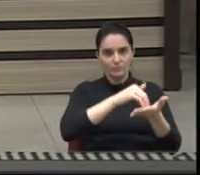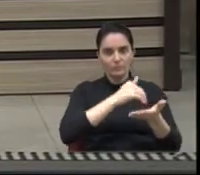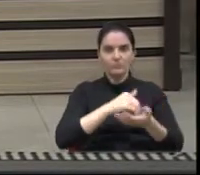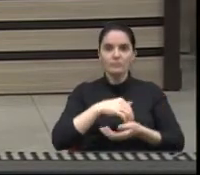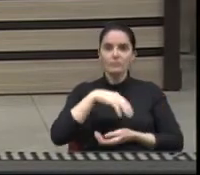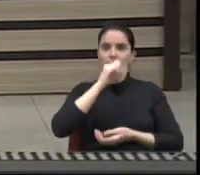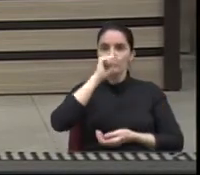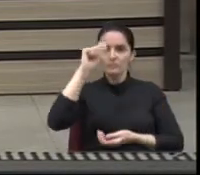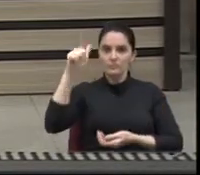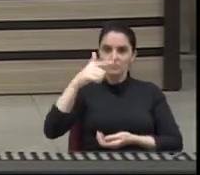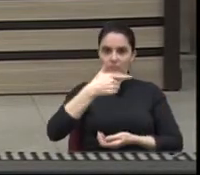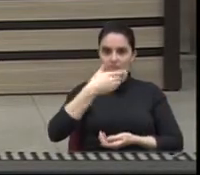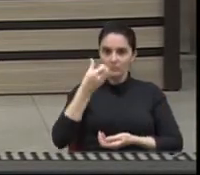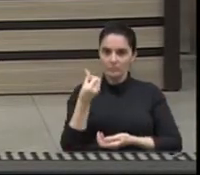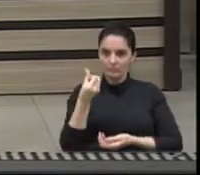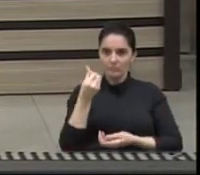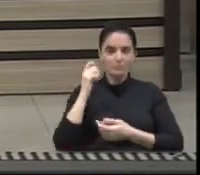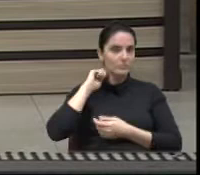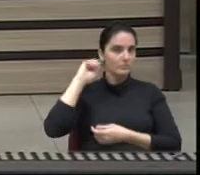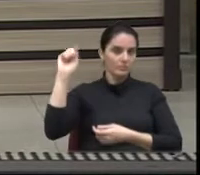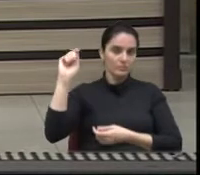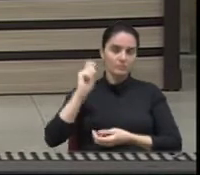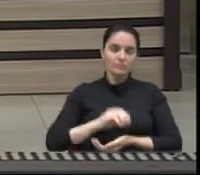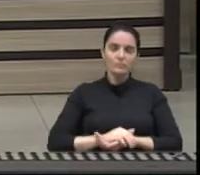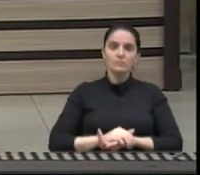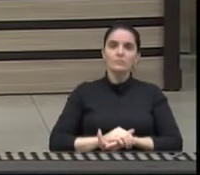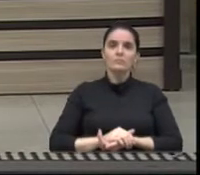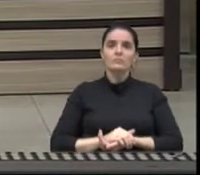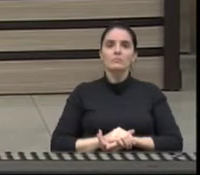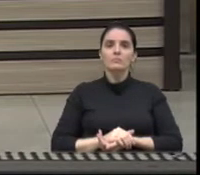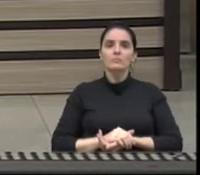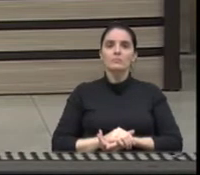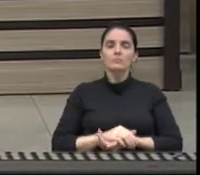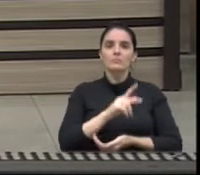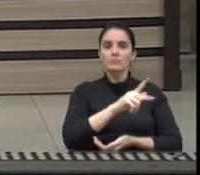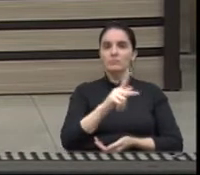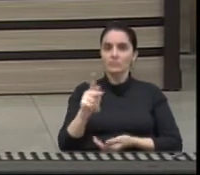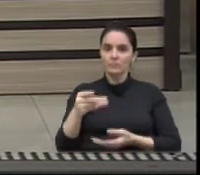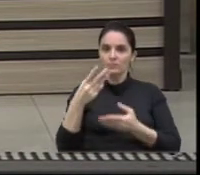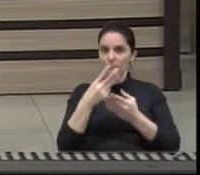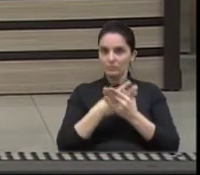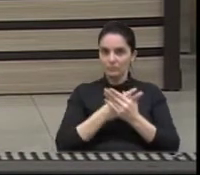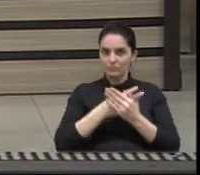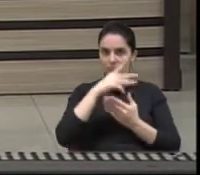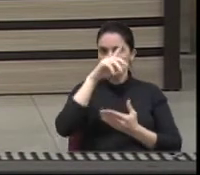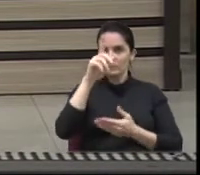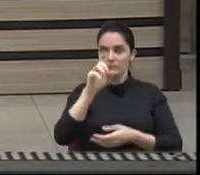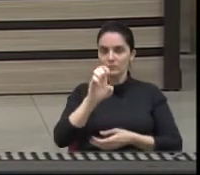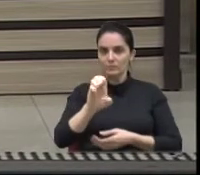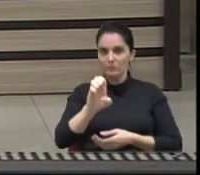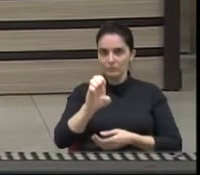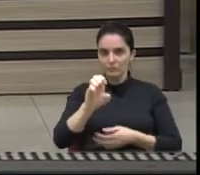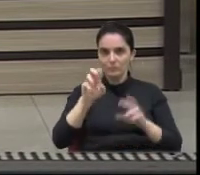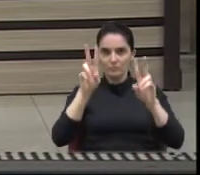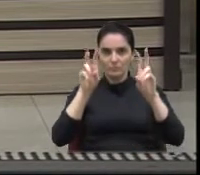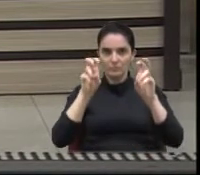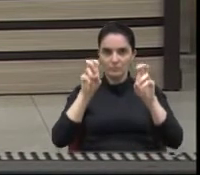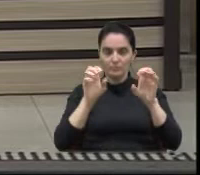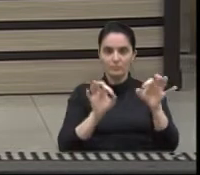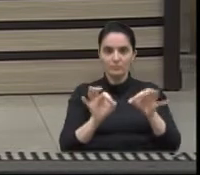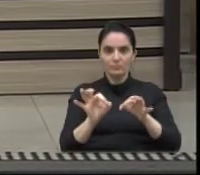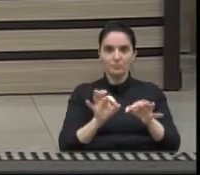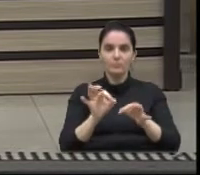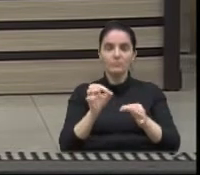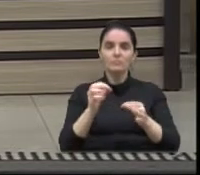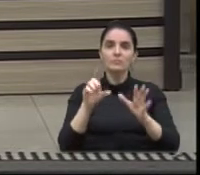Limeira, 26 de abril de 2017. Excelentíssimo senhor José Roberto Bernardo, presidente da Câmara Municipal de Limeira. Assunto, encaminha projeto de